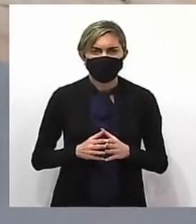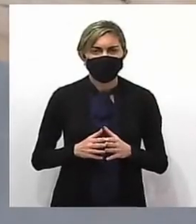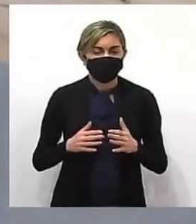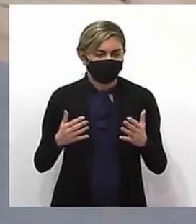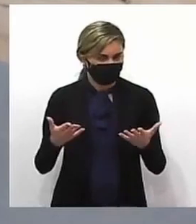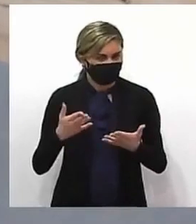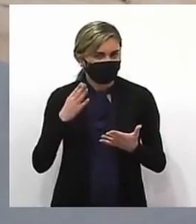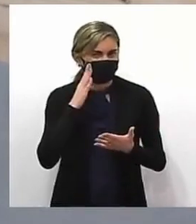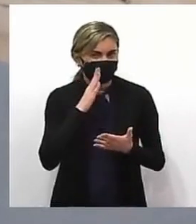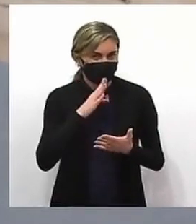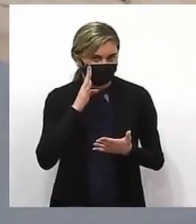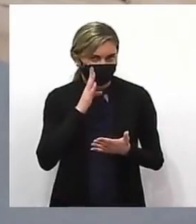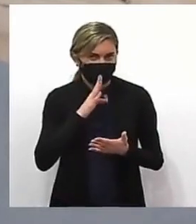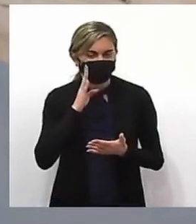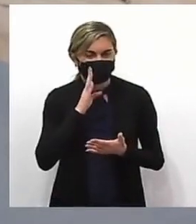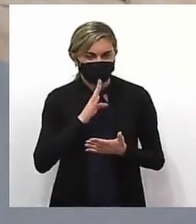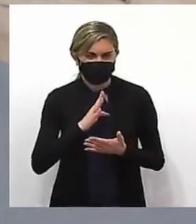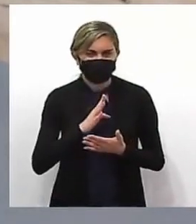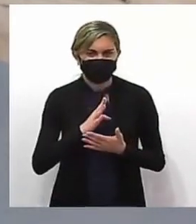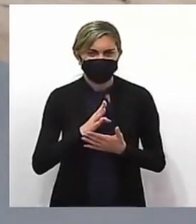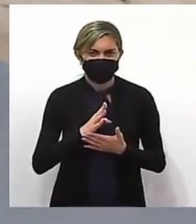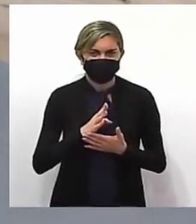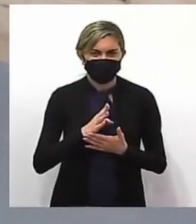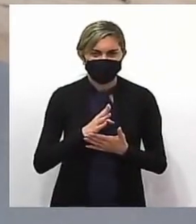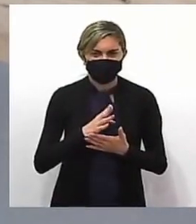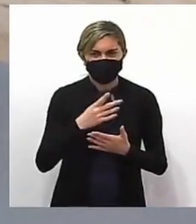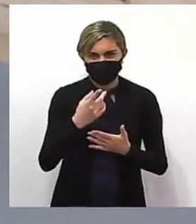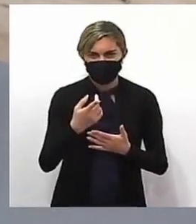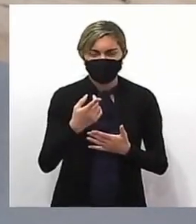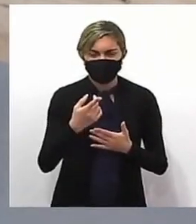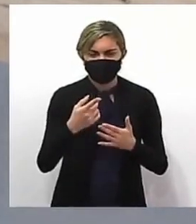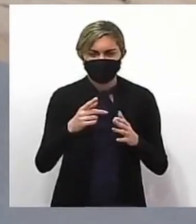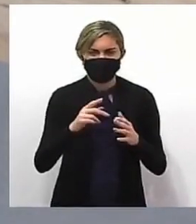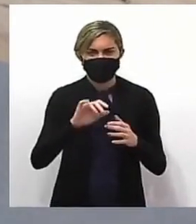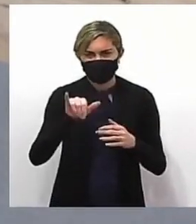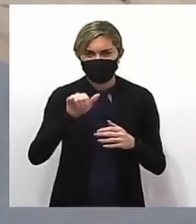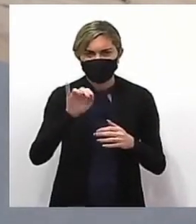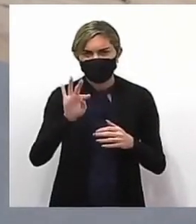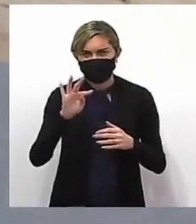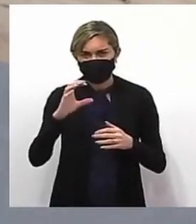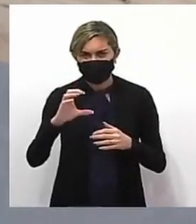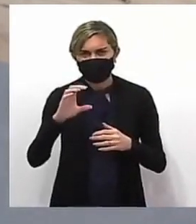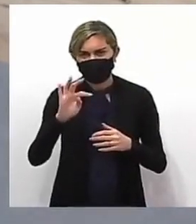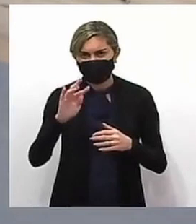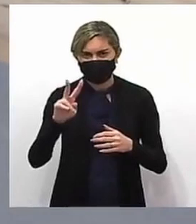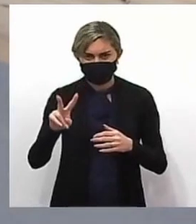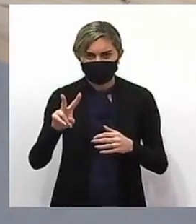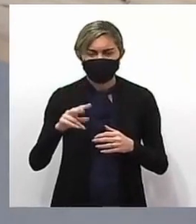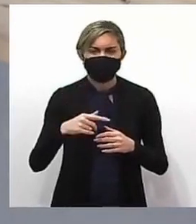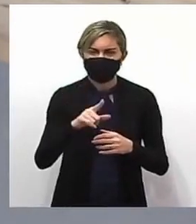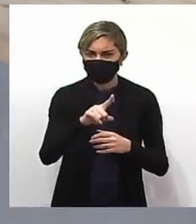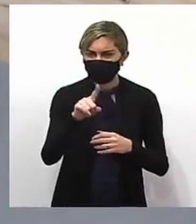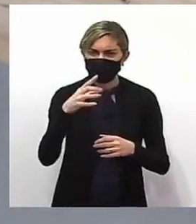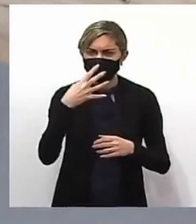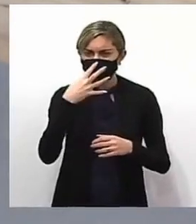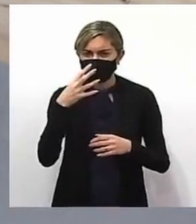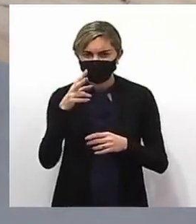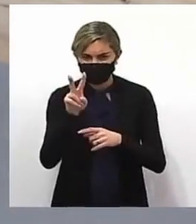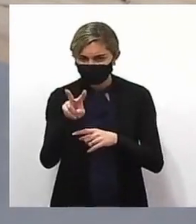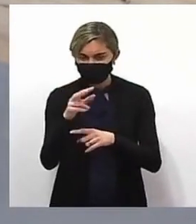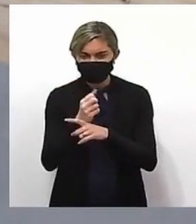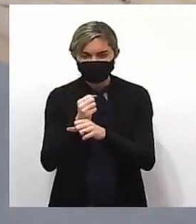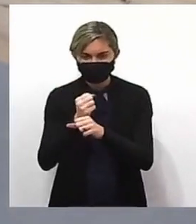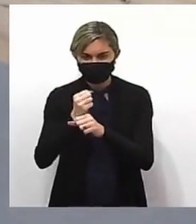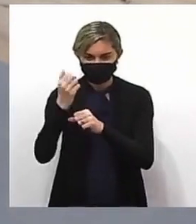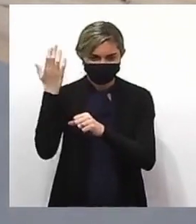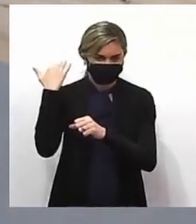É legal esse... É do JCTV, né? E aí você se viu há alguns anos